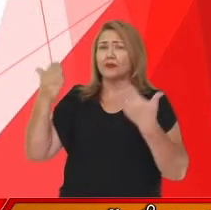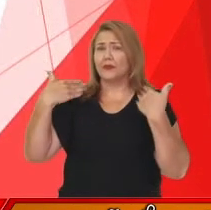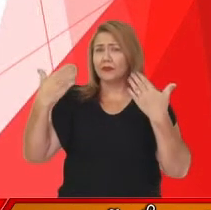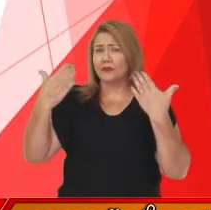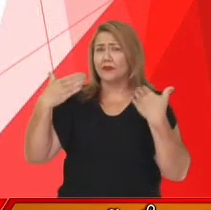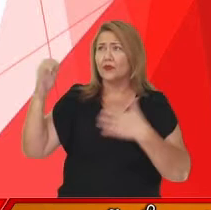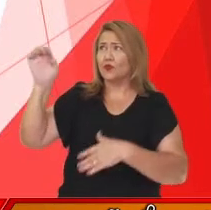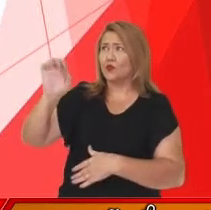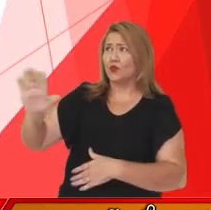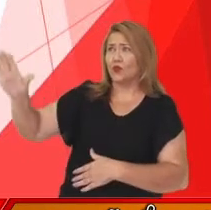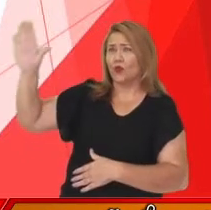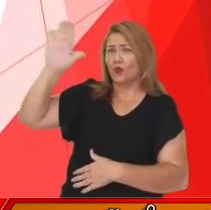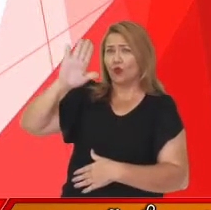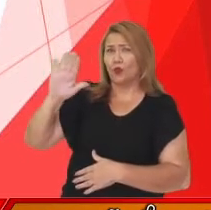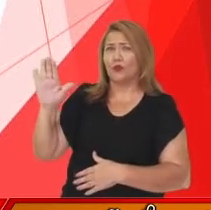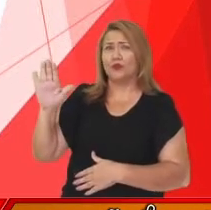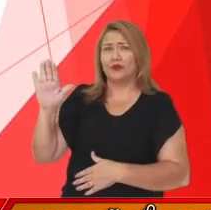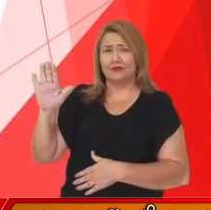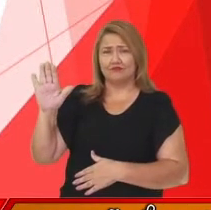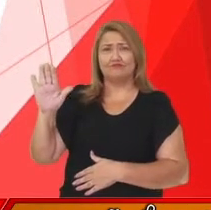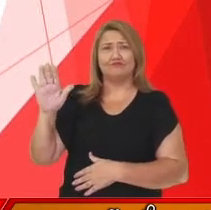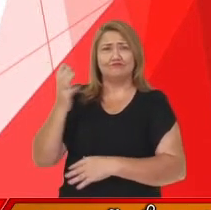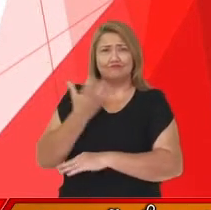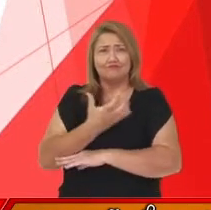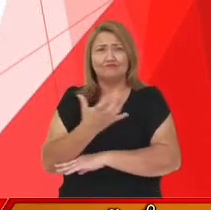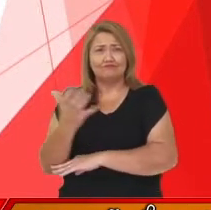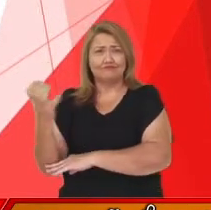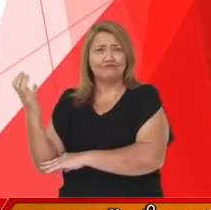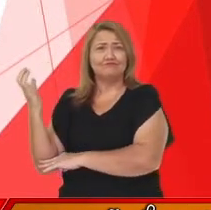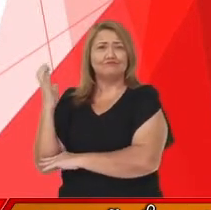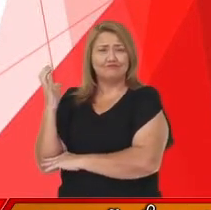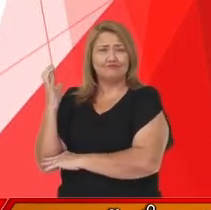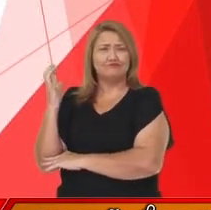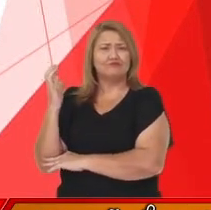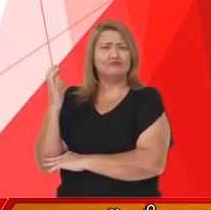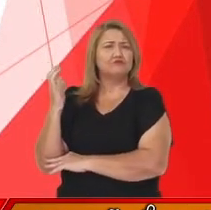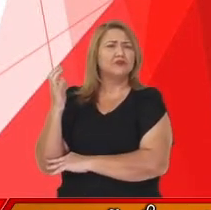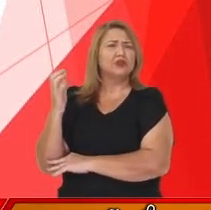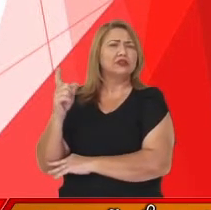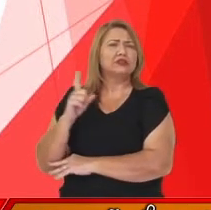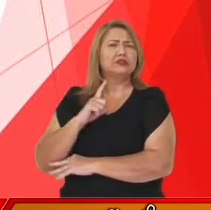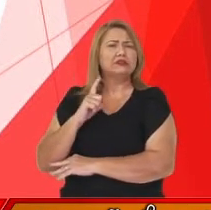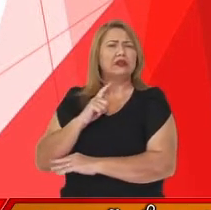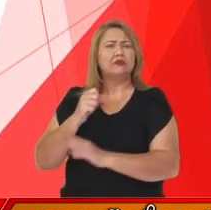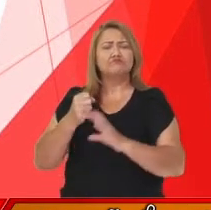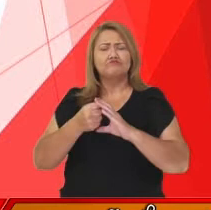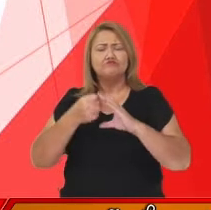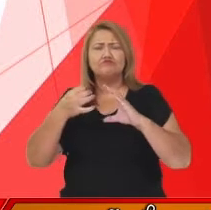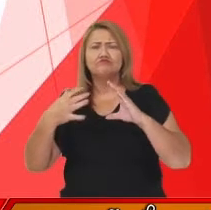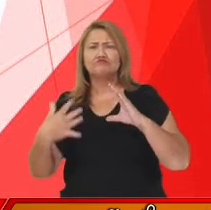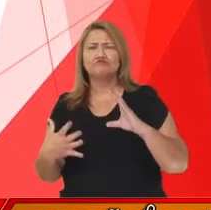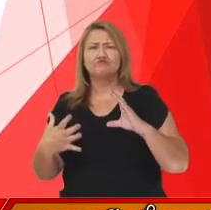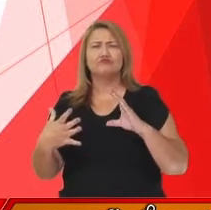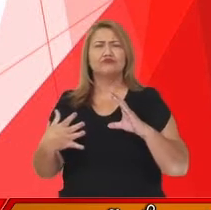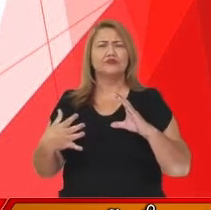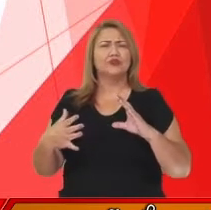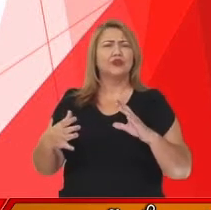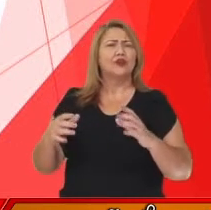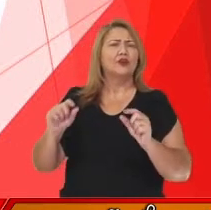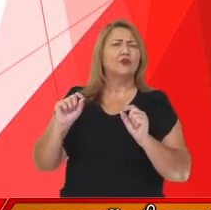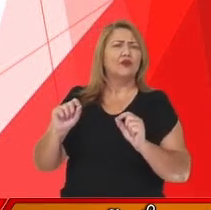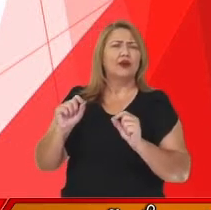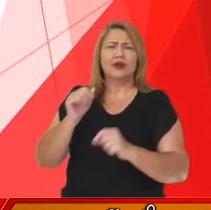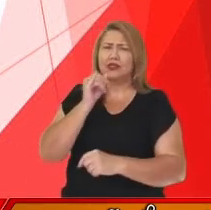Mediterrâneo na Europa e vegetação também mediterrânea elas não tem uma característica de bioma